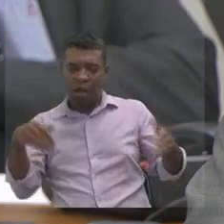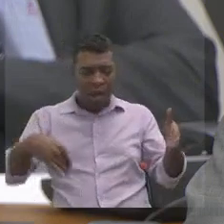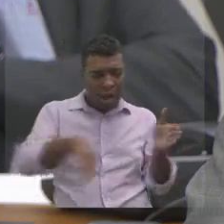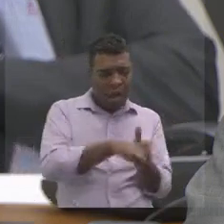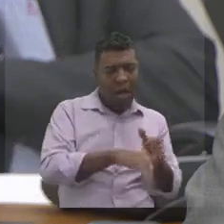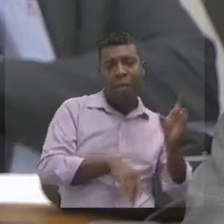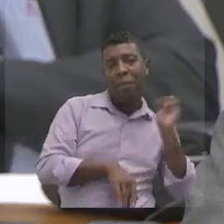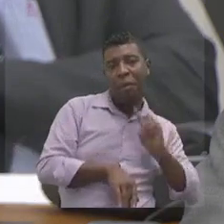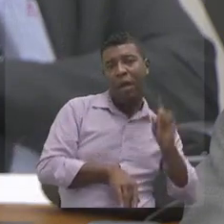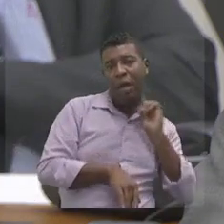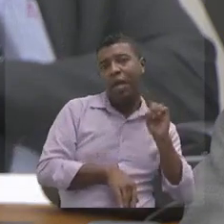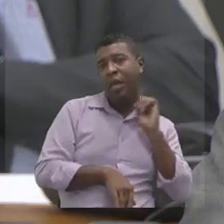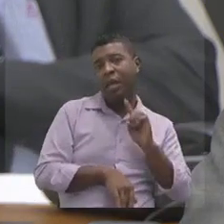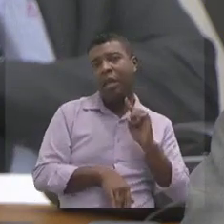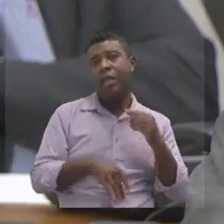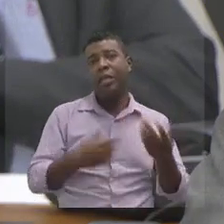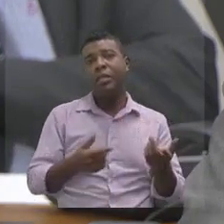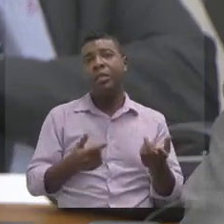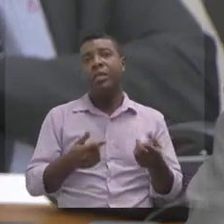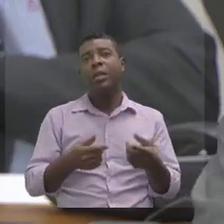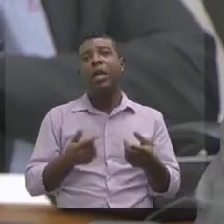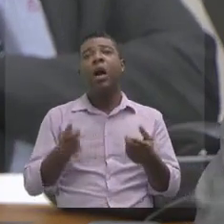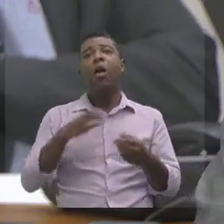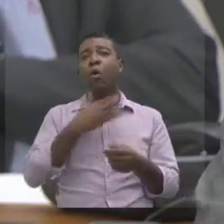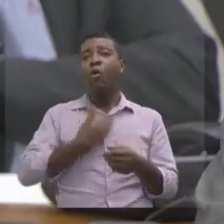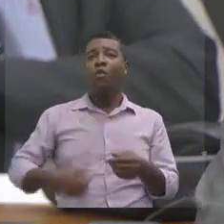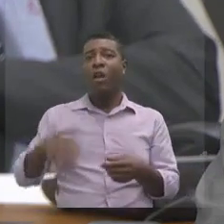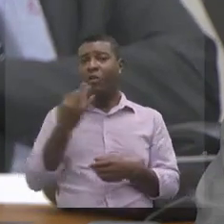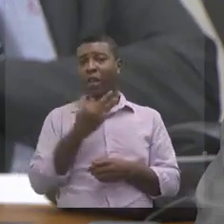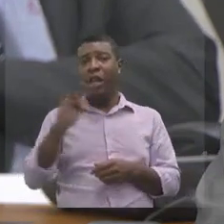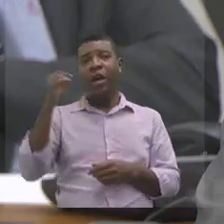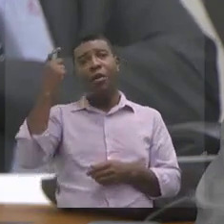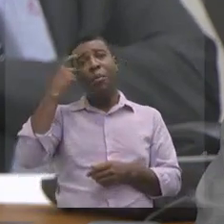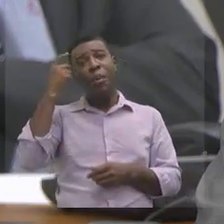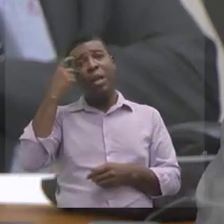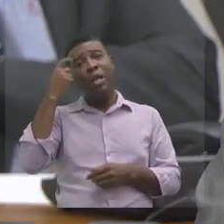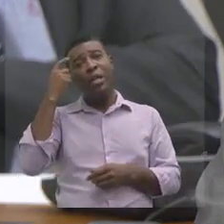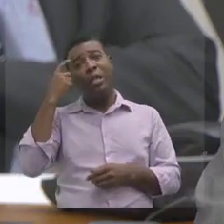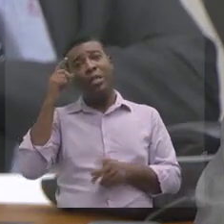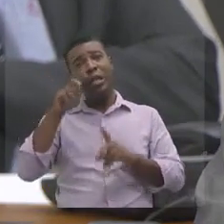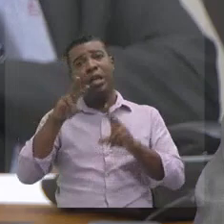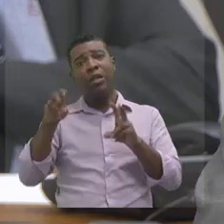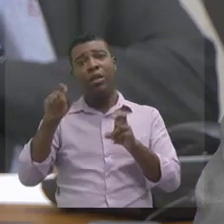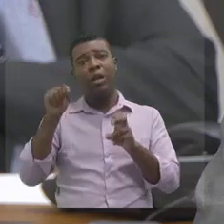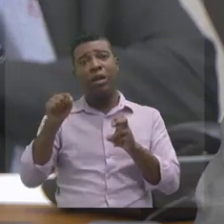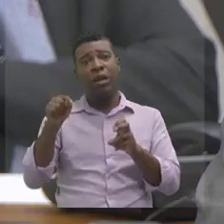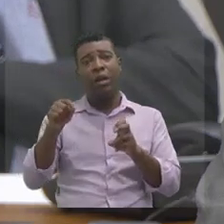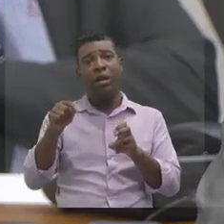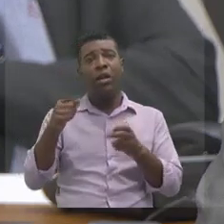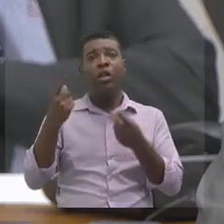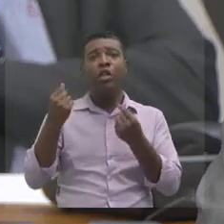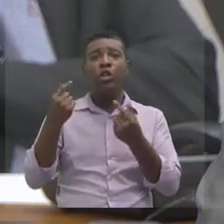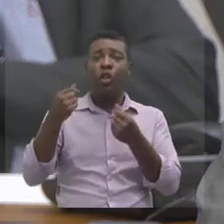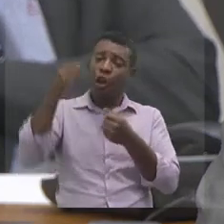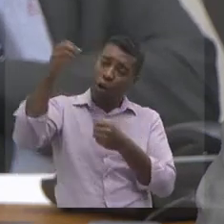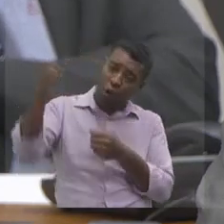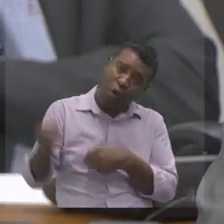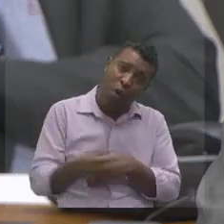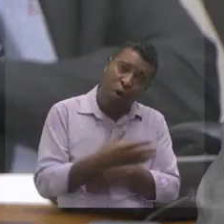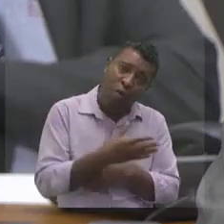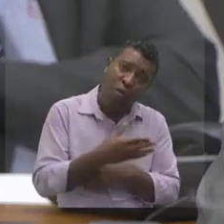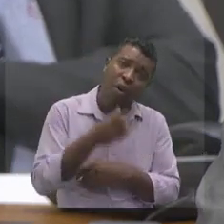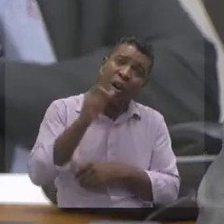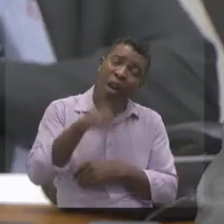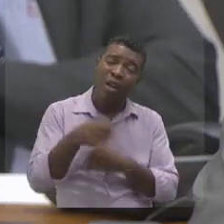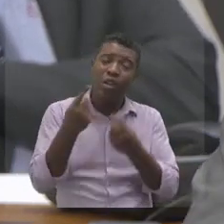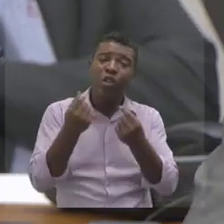todas estão do Governo Federal pensando que é dinheiro pensando que é dinheiro novo portanto um dinheiro que não